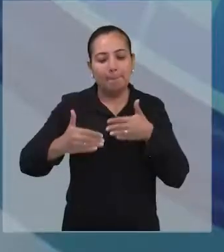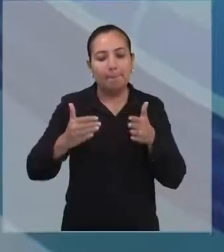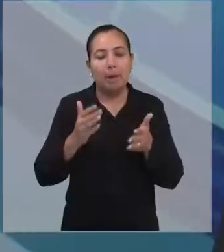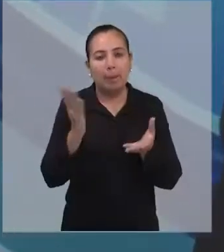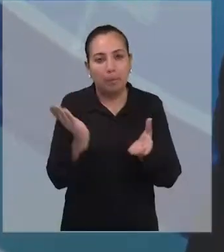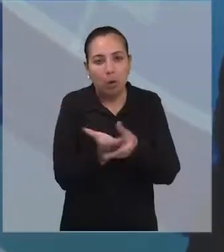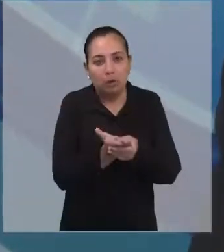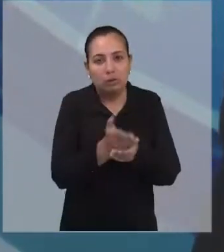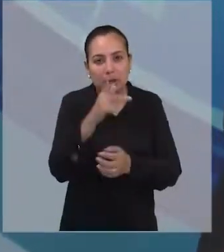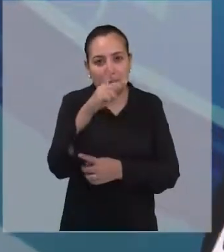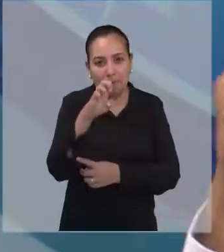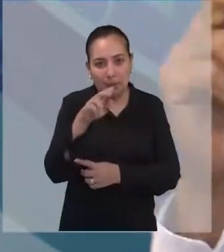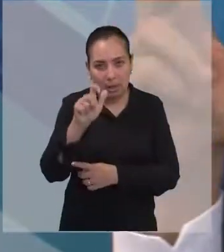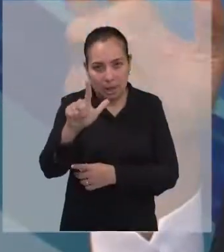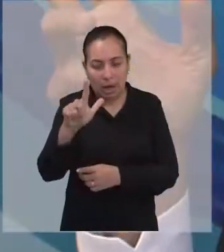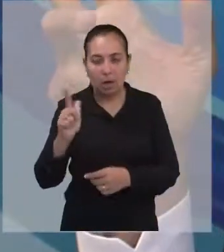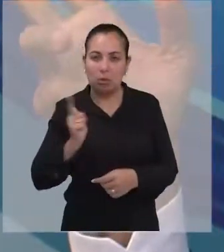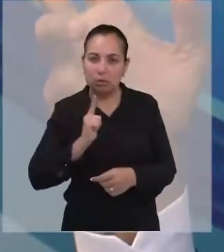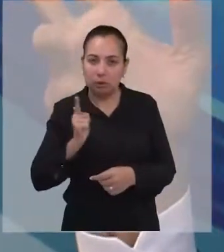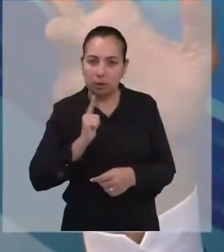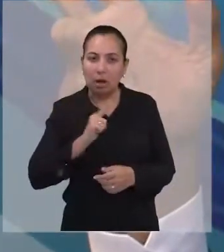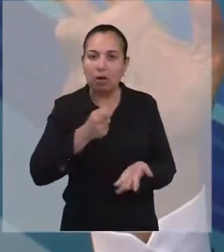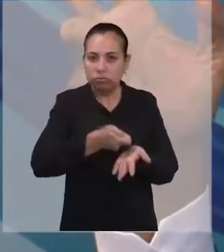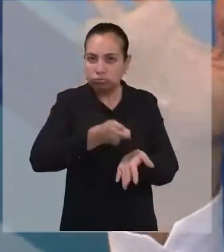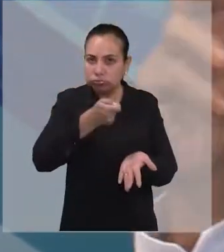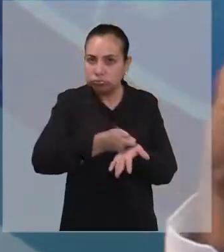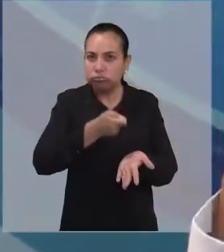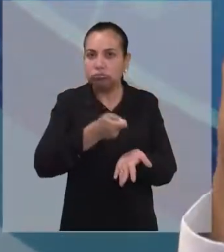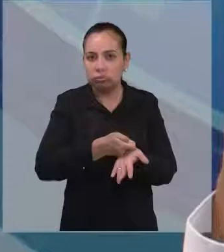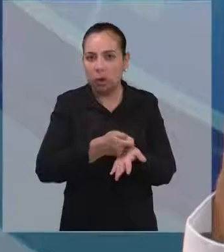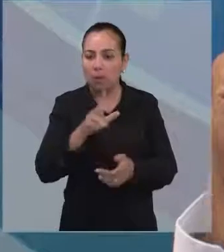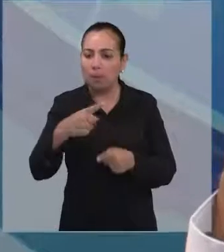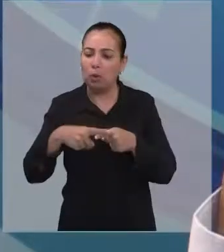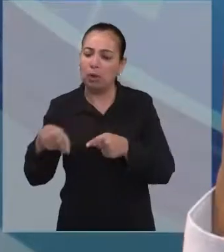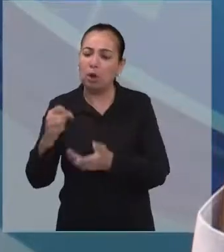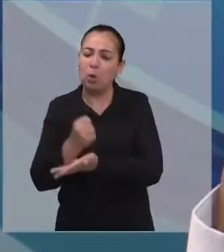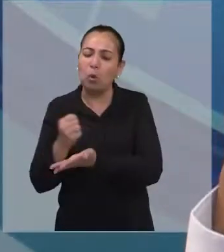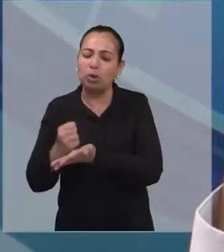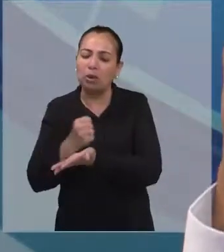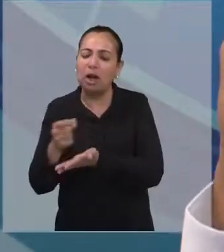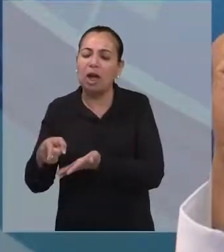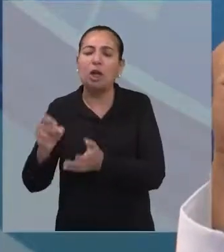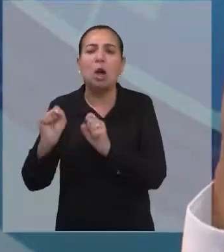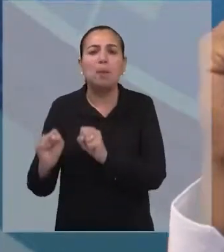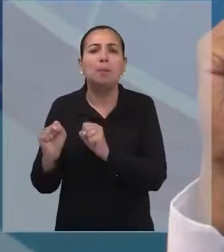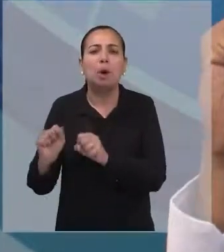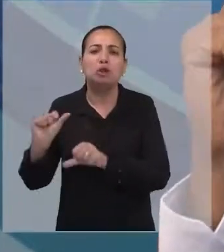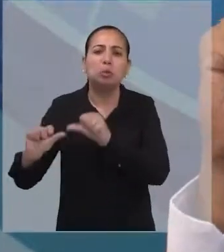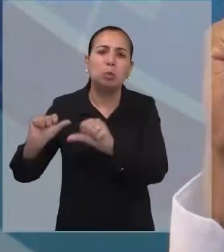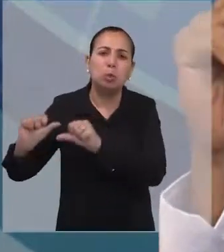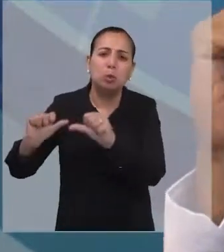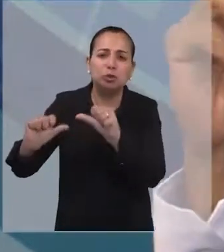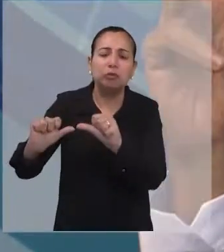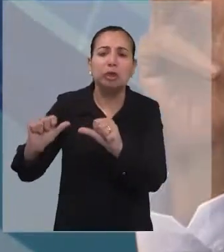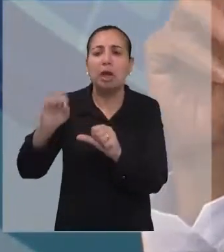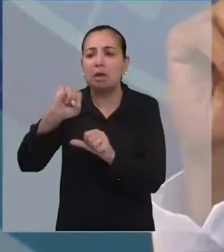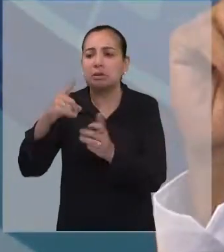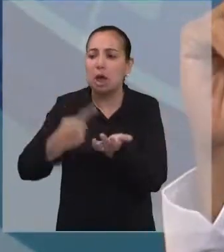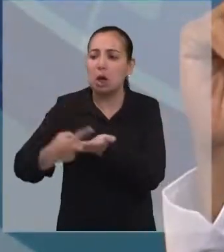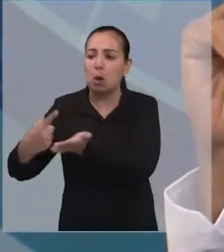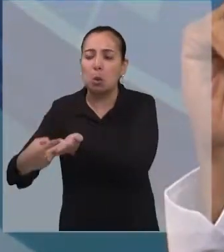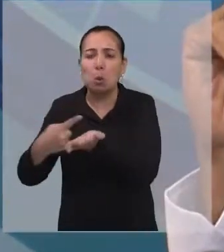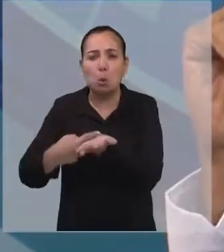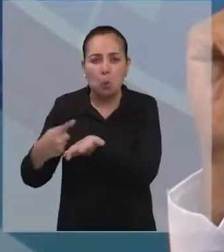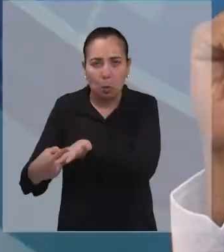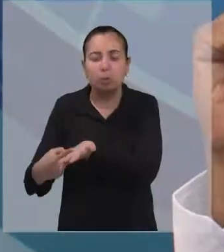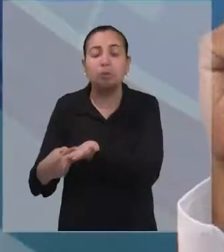mais rígido do que relações contratuais, porque não é regido por contrato, uma vez que um contrato pode ser modificado se houver anuência das